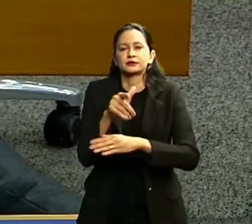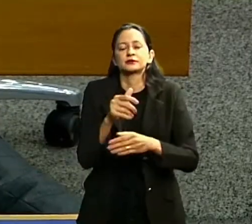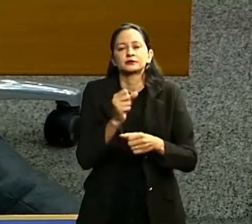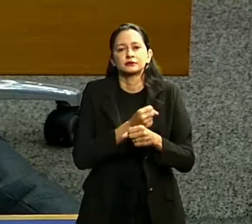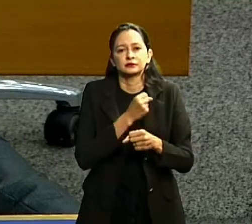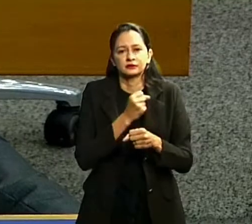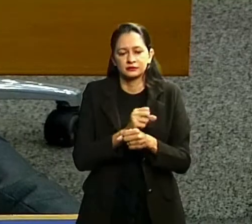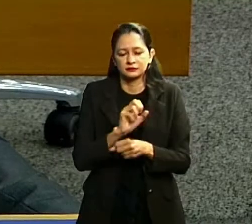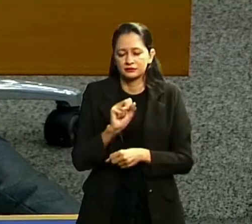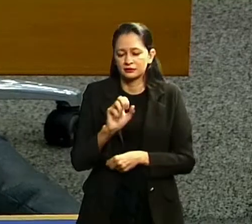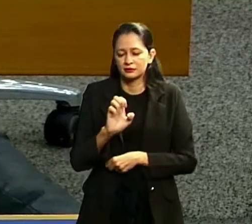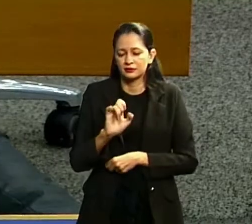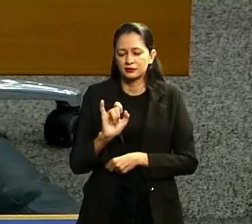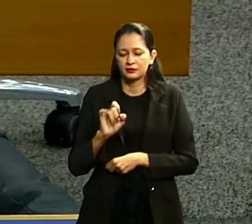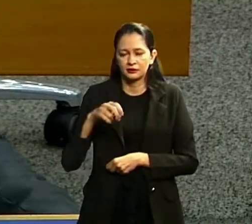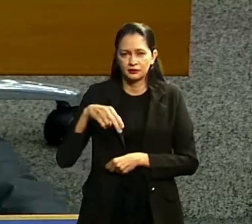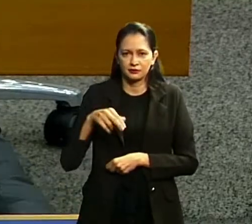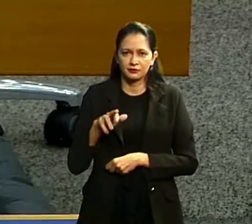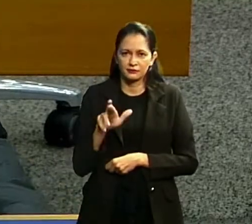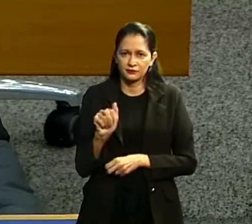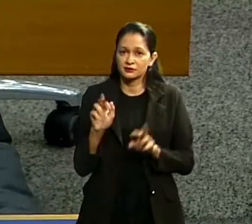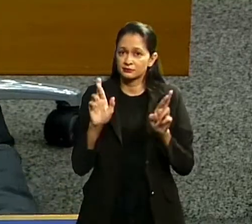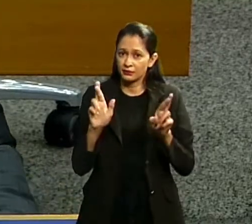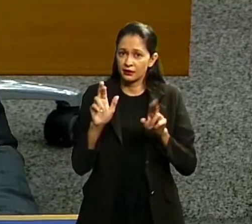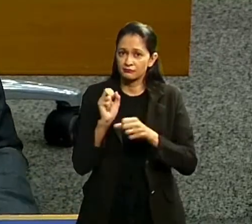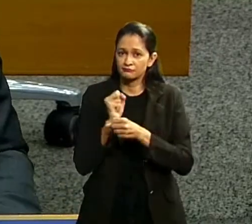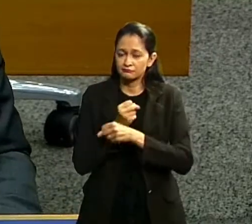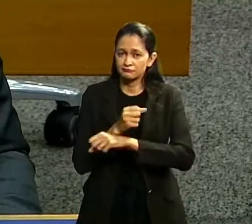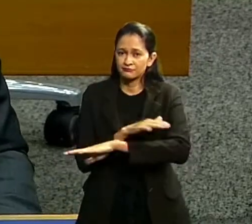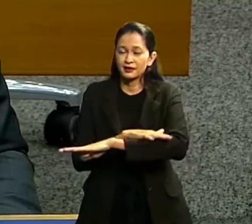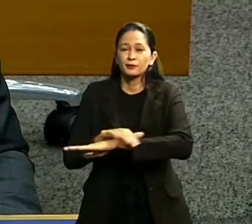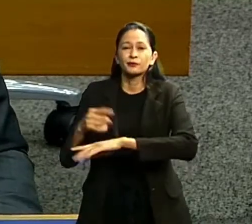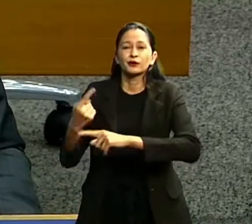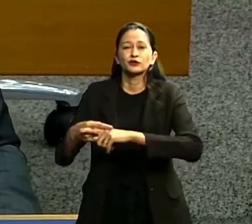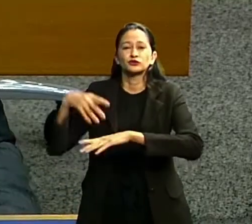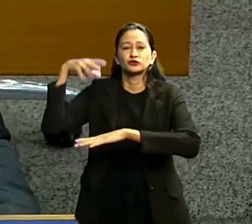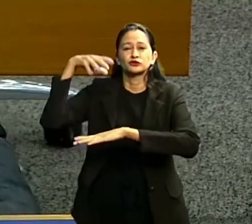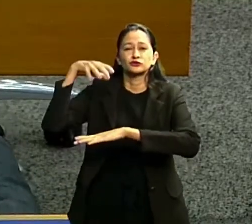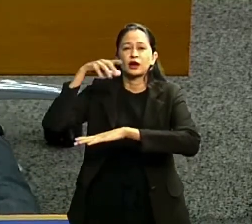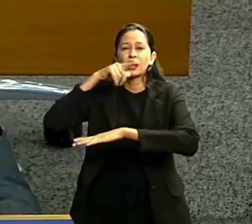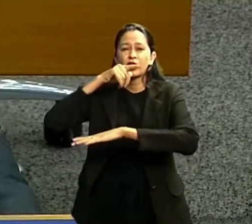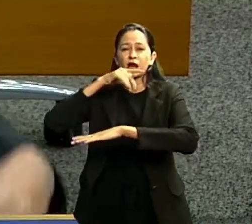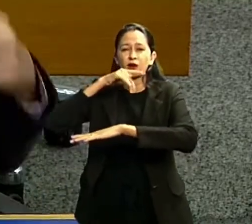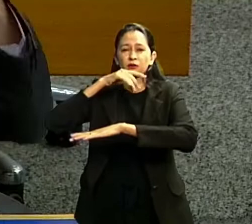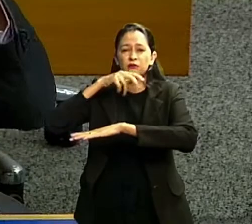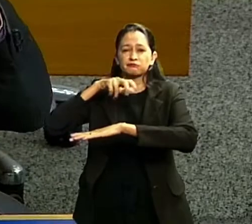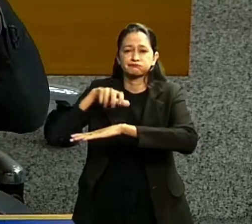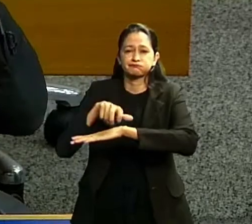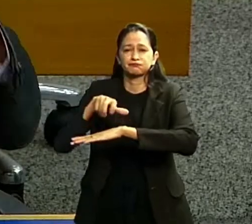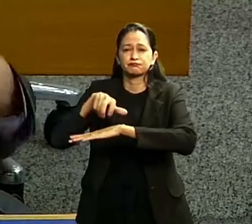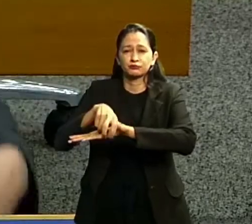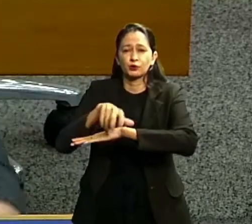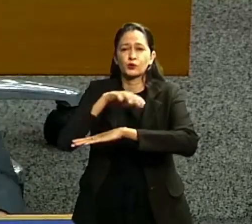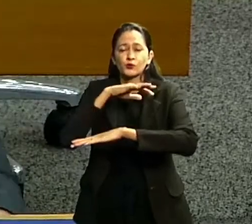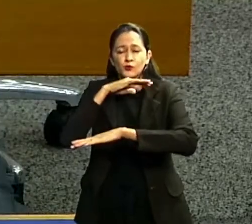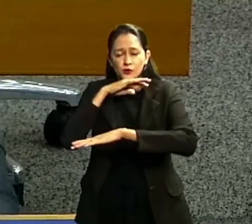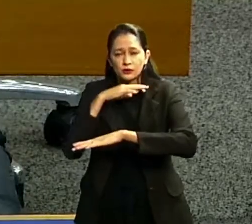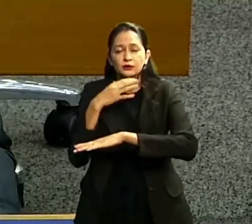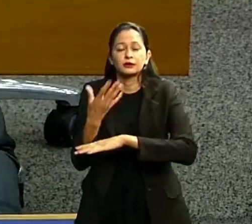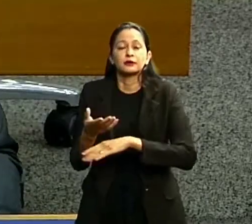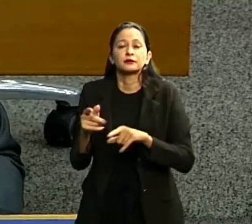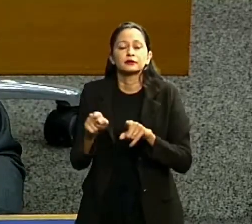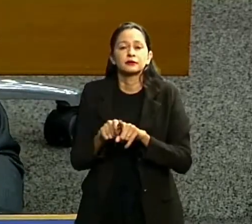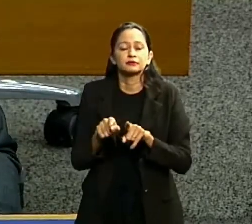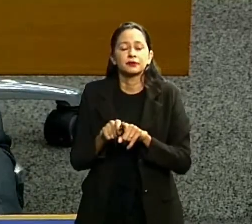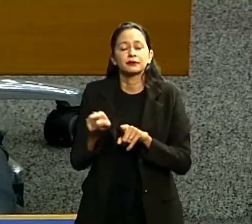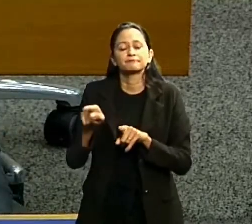estamos enfrentando aqui na capital, e também a Secretaria de Saúde que reforce a atuação dos agentes de combate à endemia